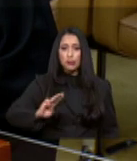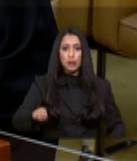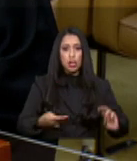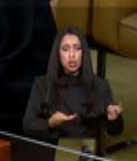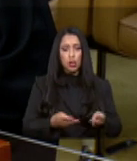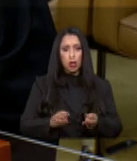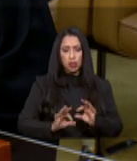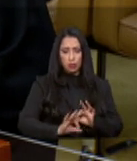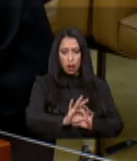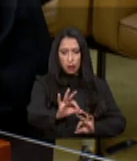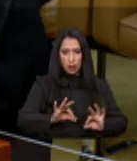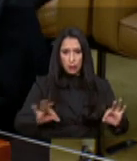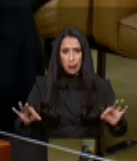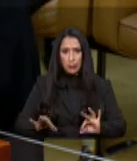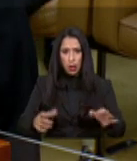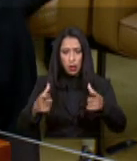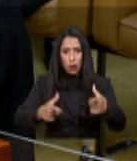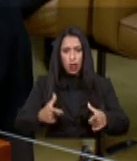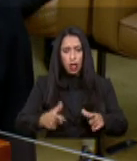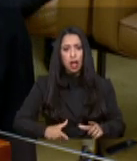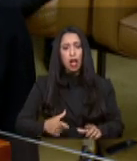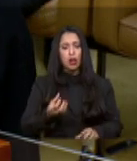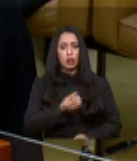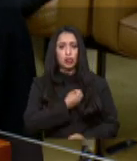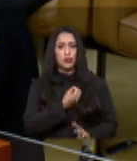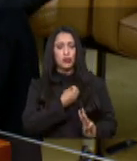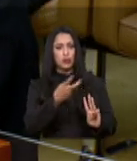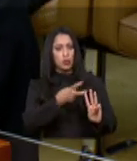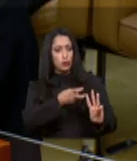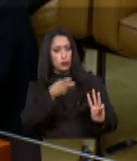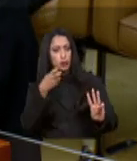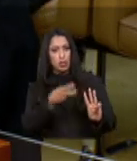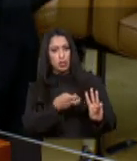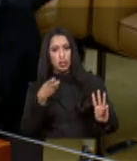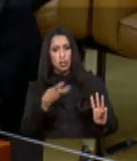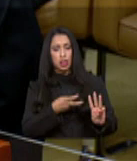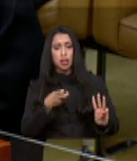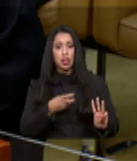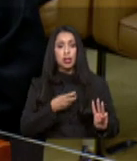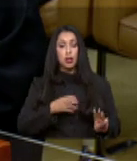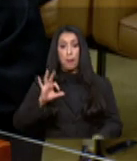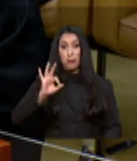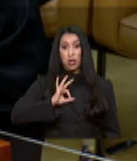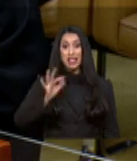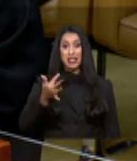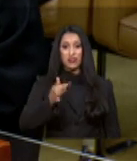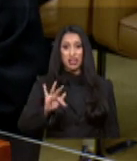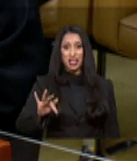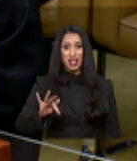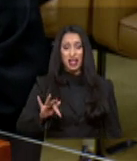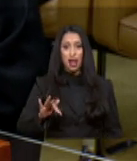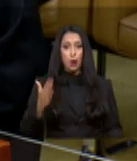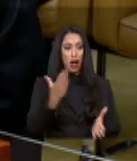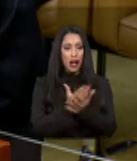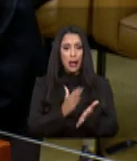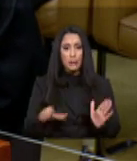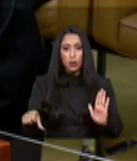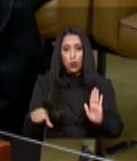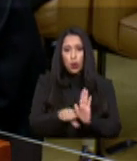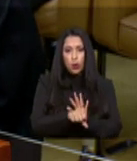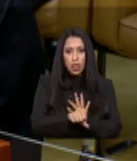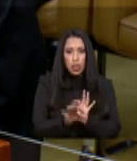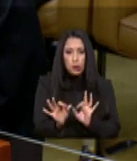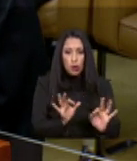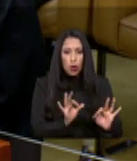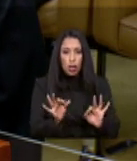territórios indígenas também nessa fronteira, ações da Polícia Federal desbaratando o crime organizado ligado à madeireira, que é o primeiro passo